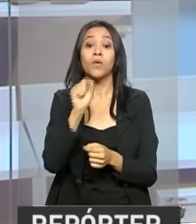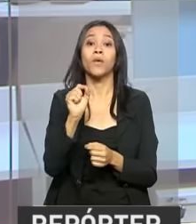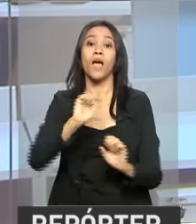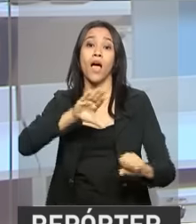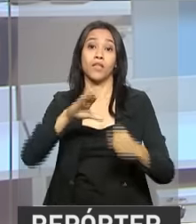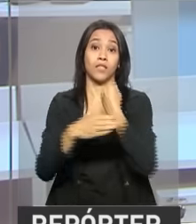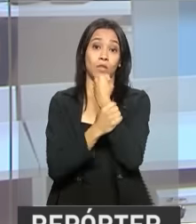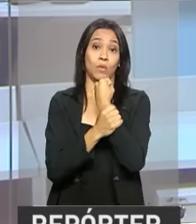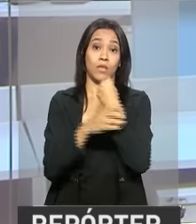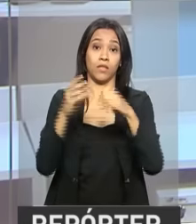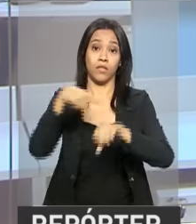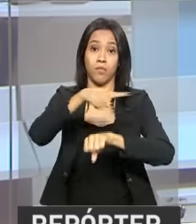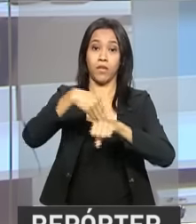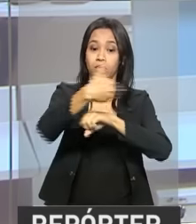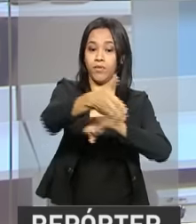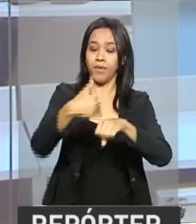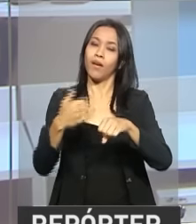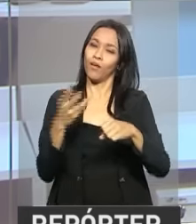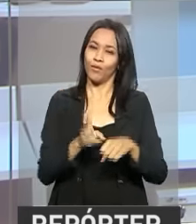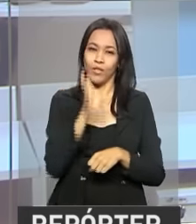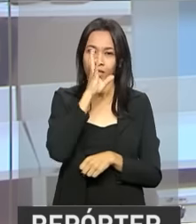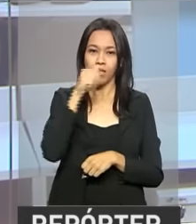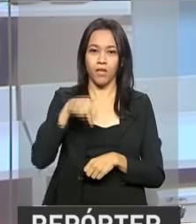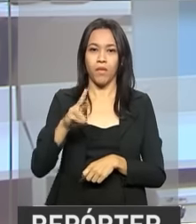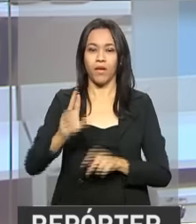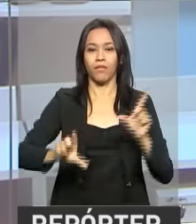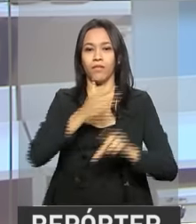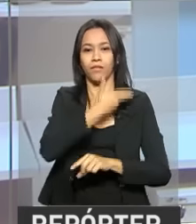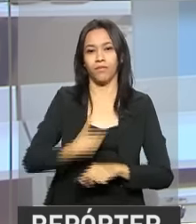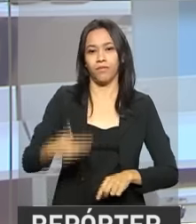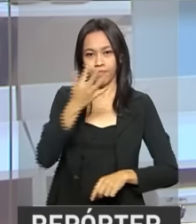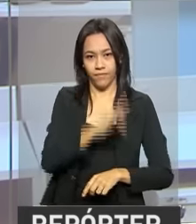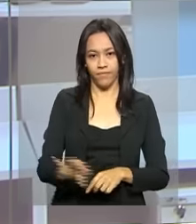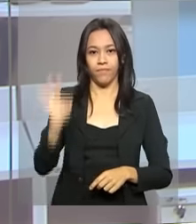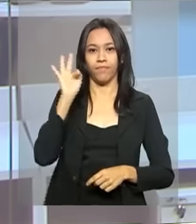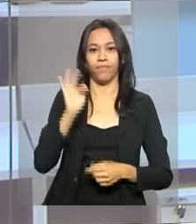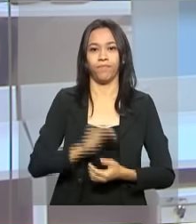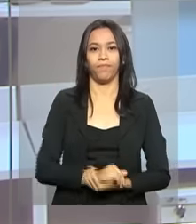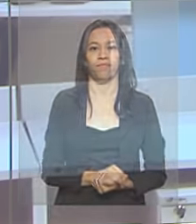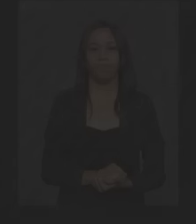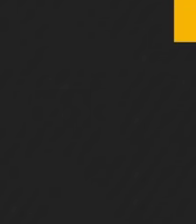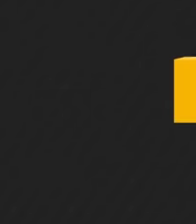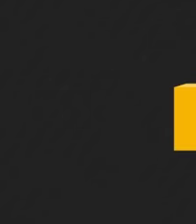segurança de fronteiras Continue com a gente aqui na NBR a TV do Governo